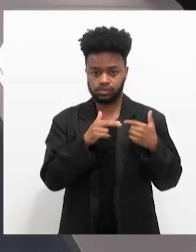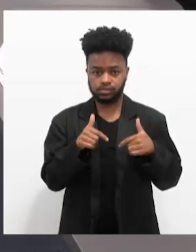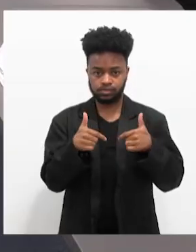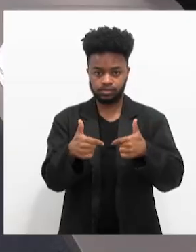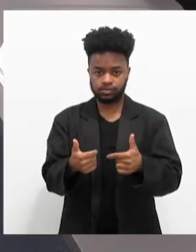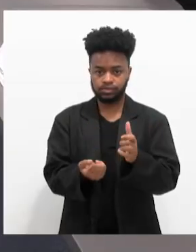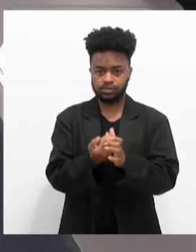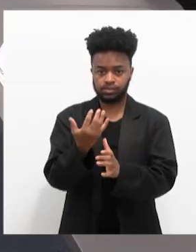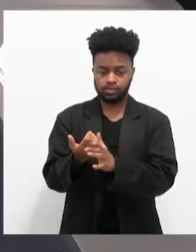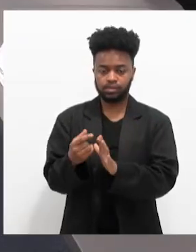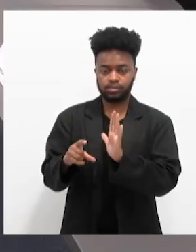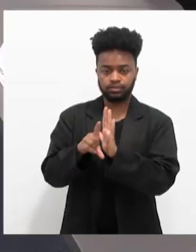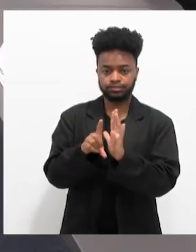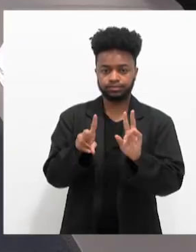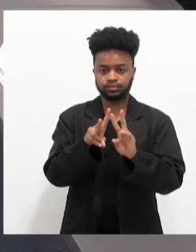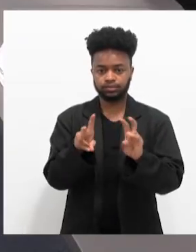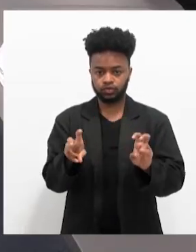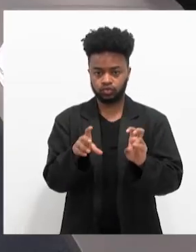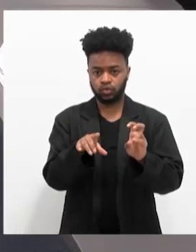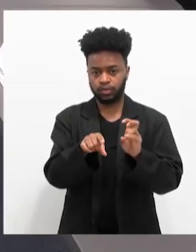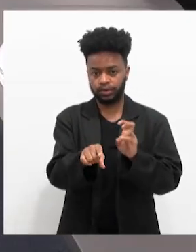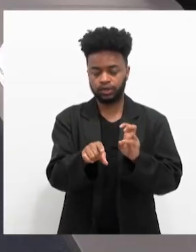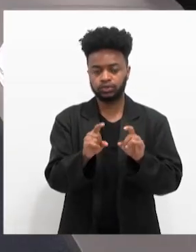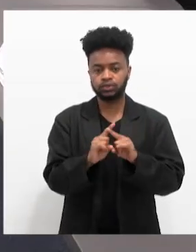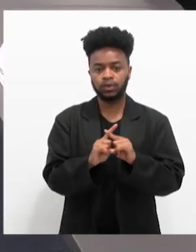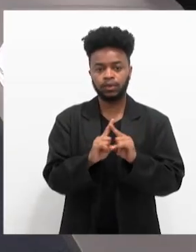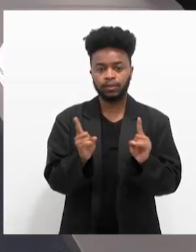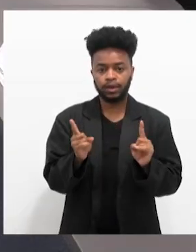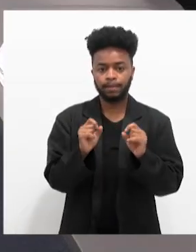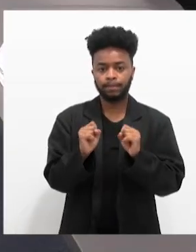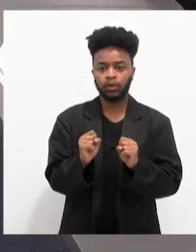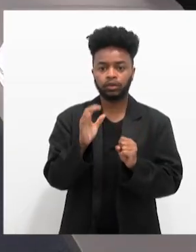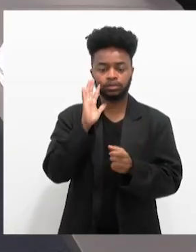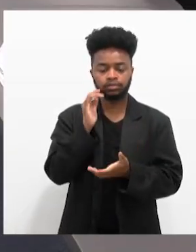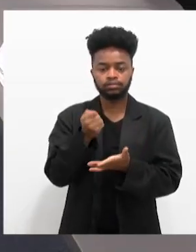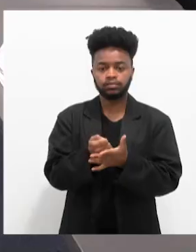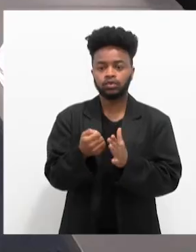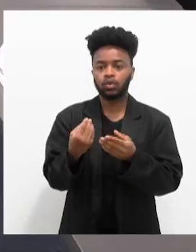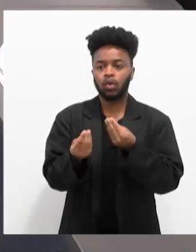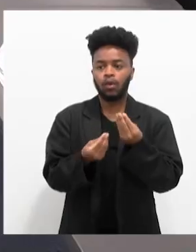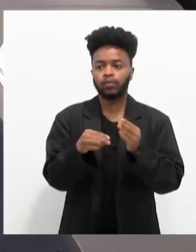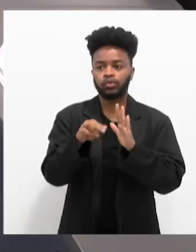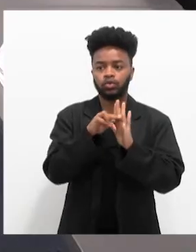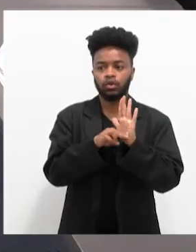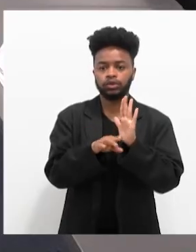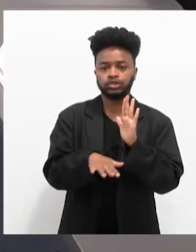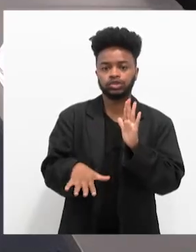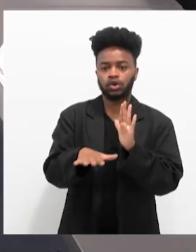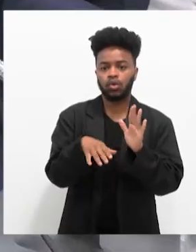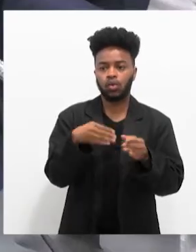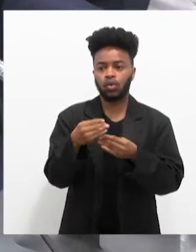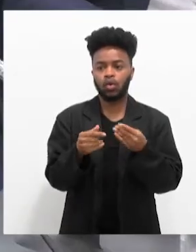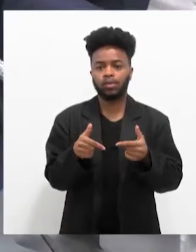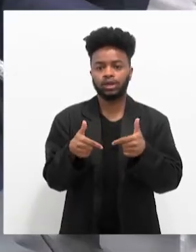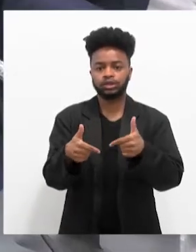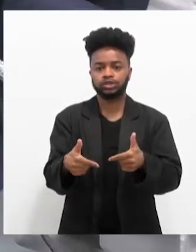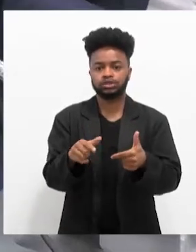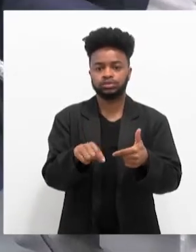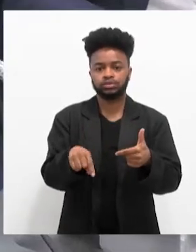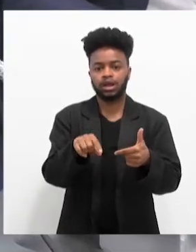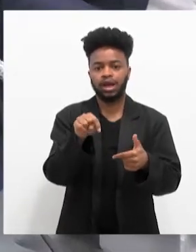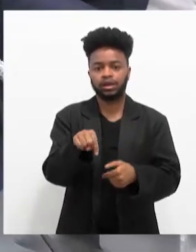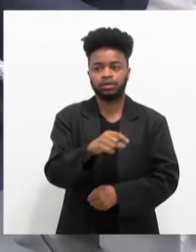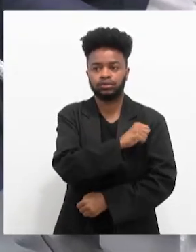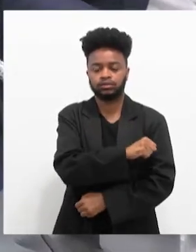para legislar sobre determinado tema, mas pode definir normas gerais de aplicação no território do Estado do Rio